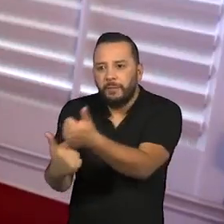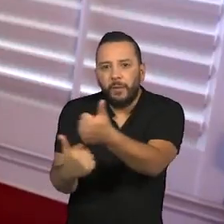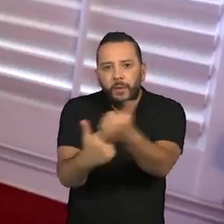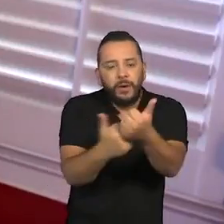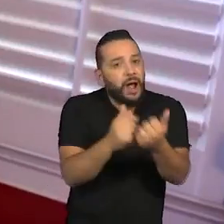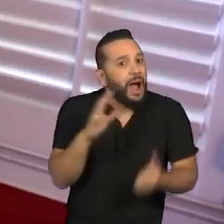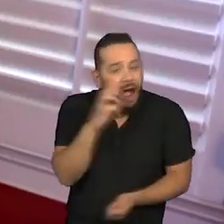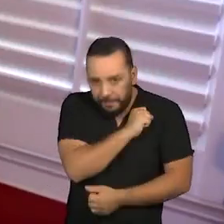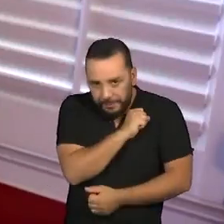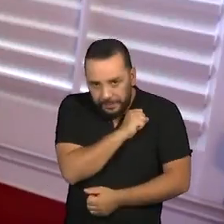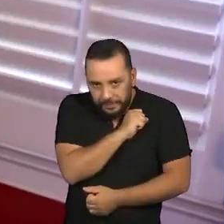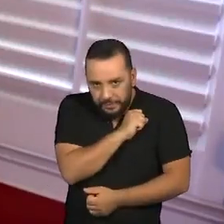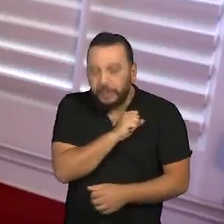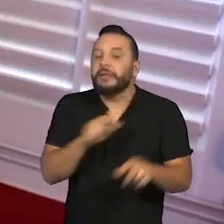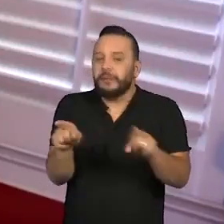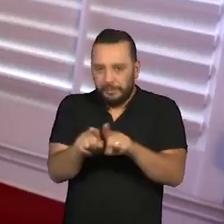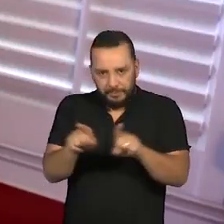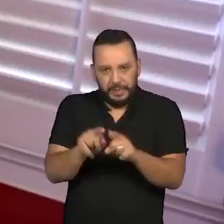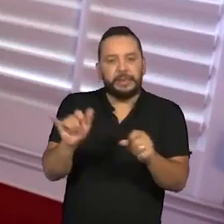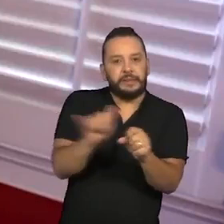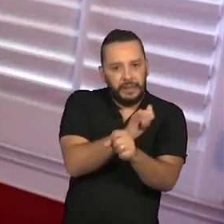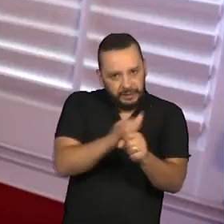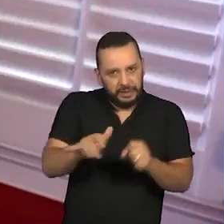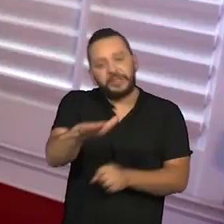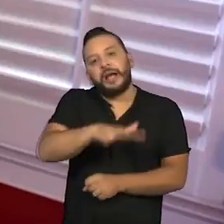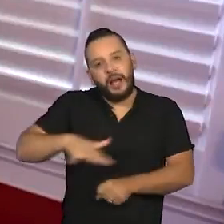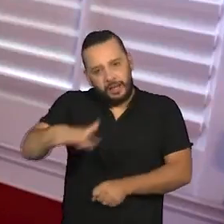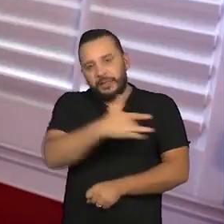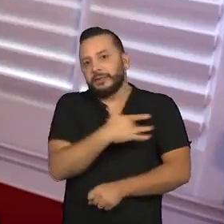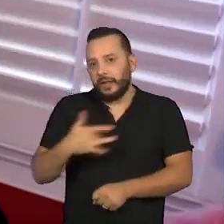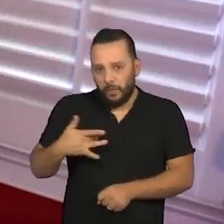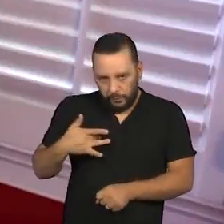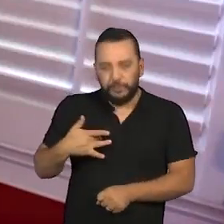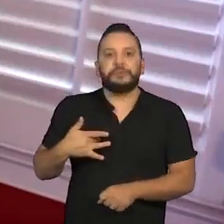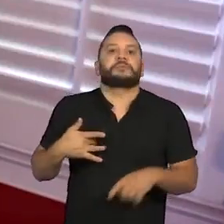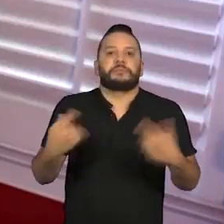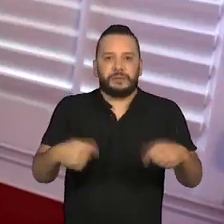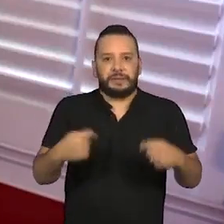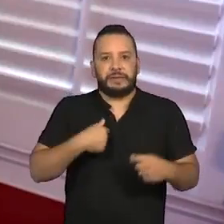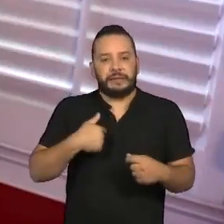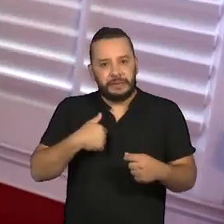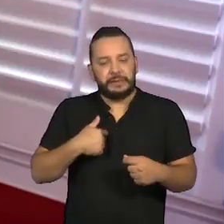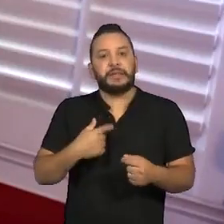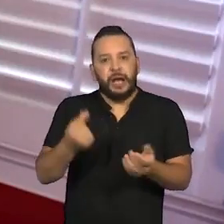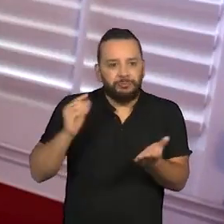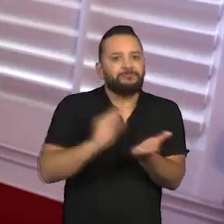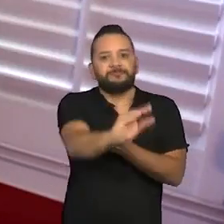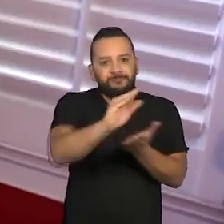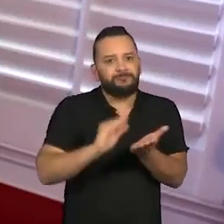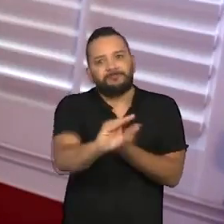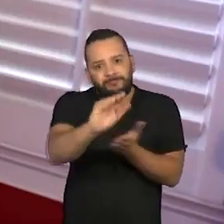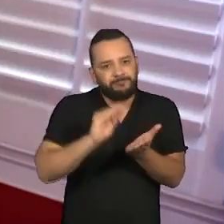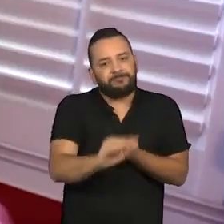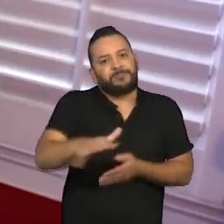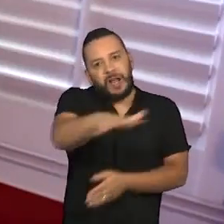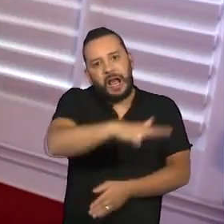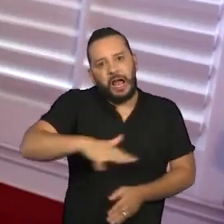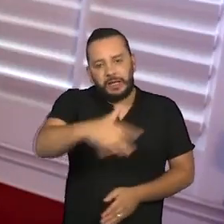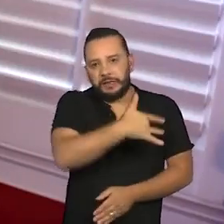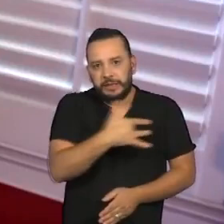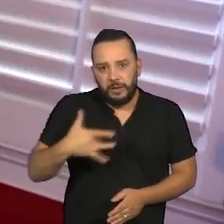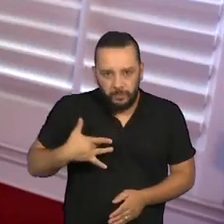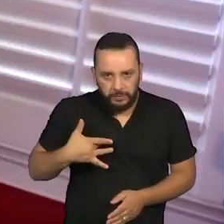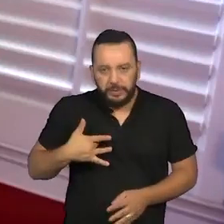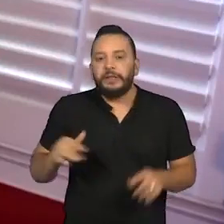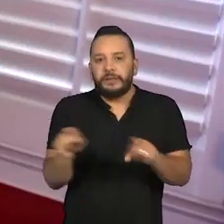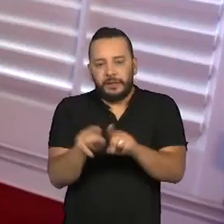medidas relativas ao sistema de saúde, que tem que ser melhor capacitado, então você tem que destinar recursos ao sistema de saúde. Você tem as